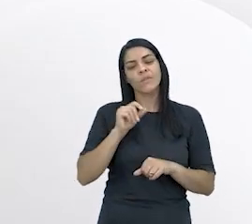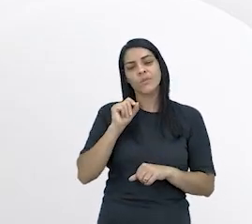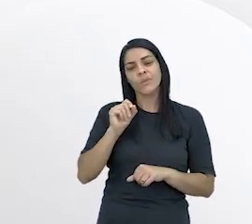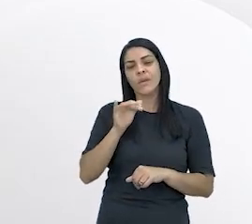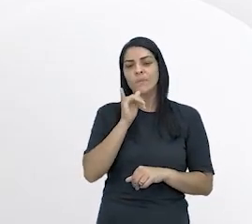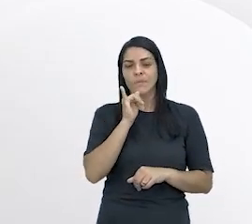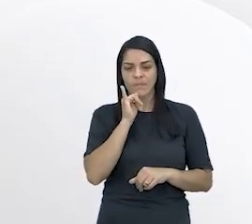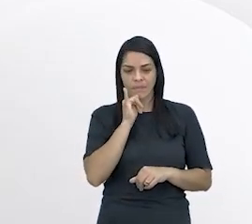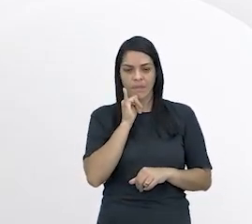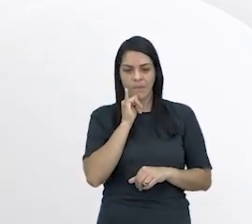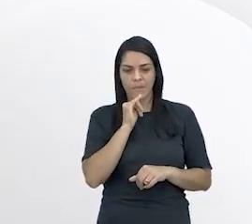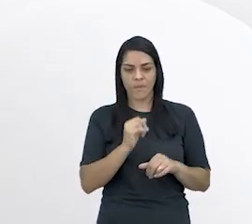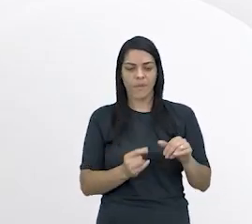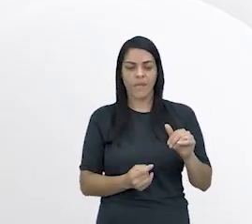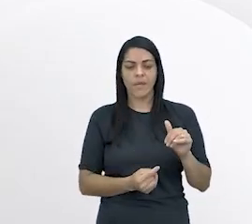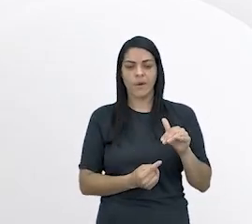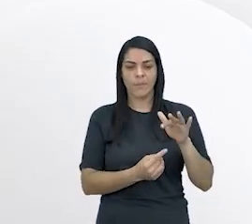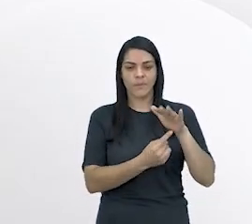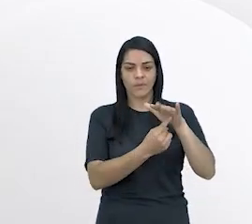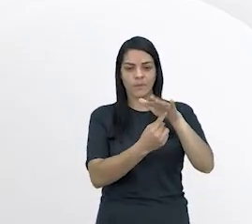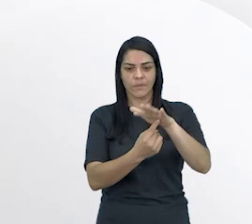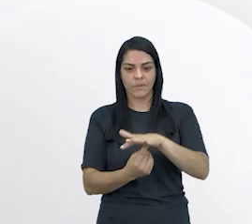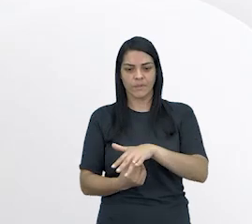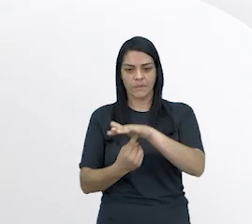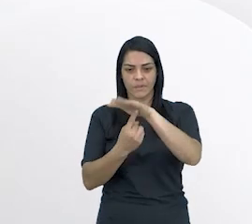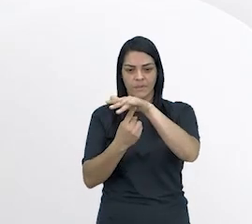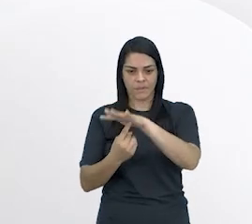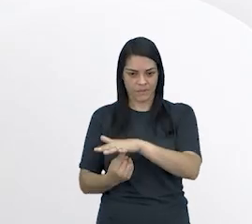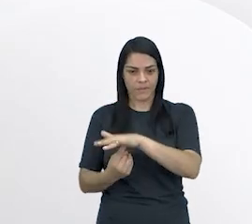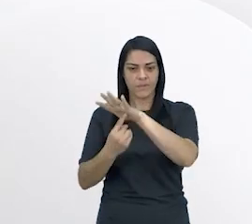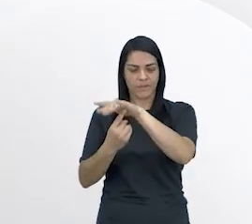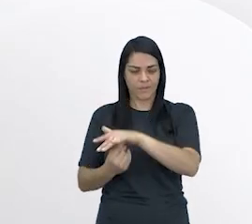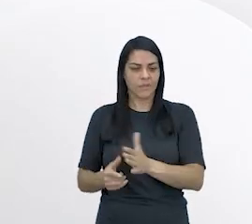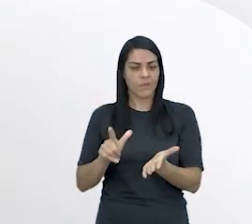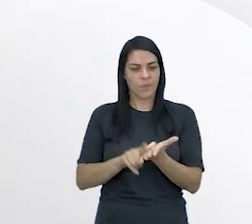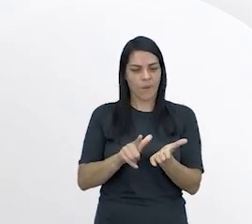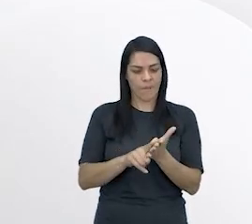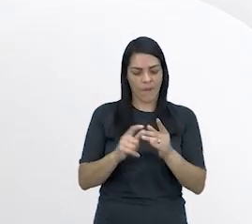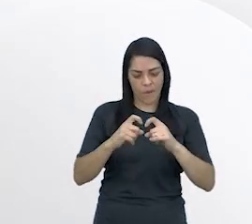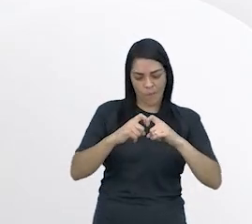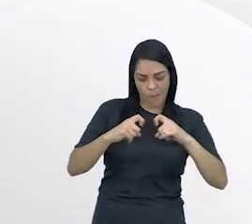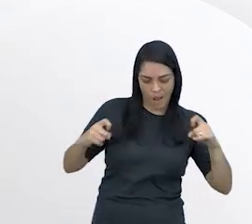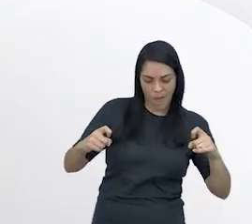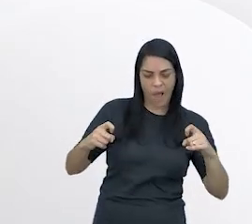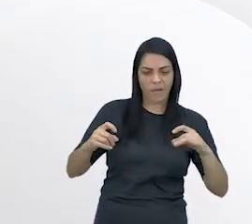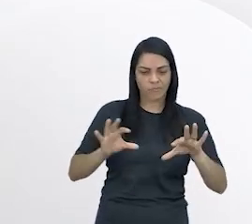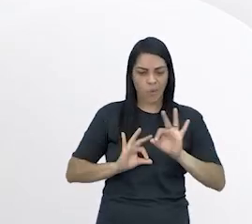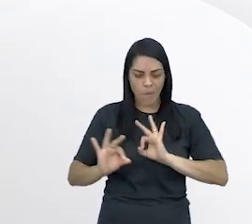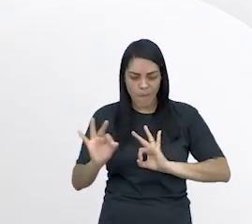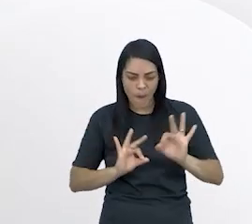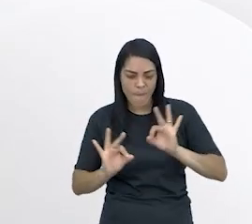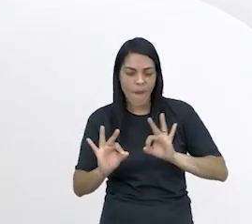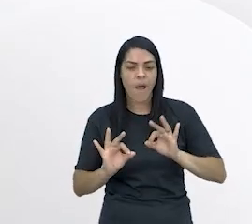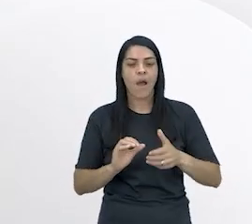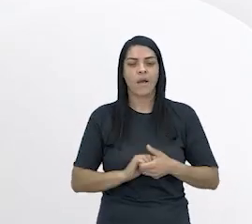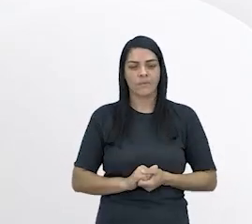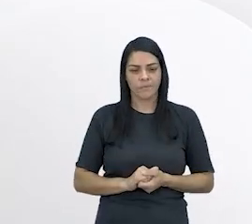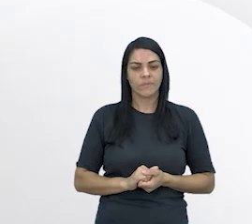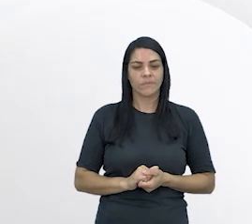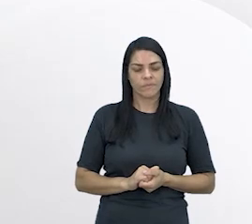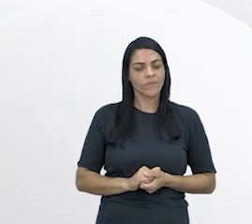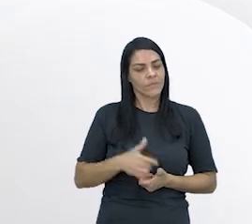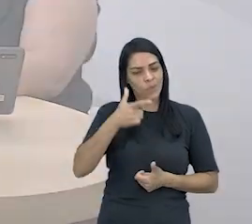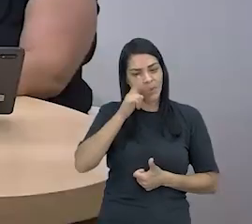um helicópterozinho de papel, né? Uhum. Onde a gente, com elástico, papel, né? Ou até mesmo um spinning top,